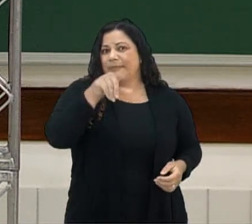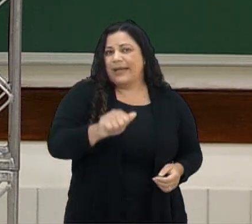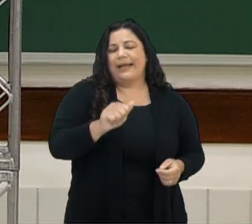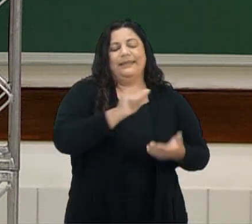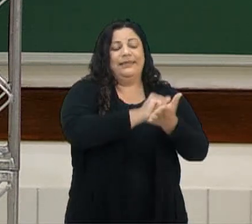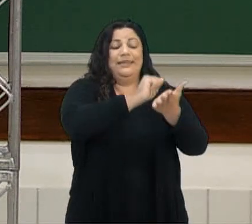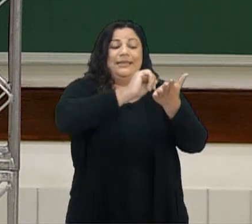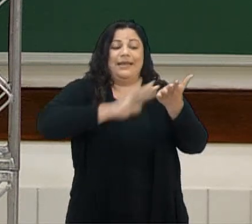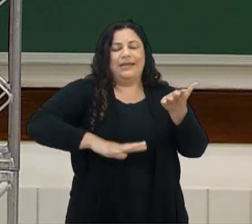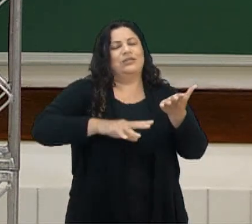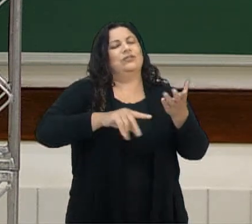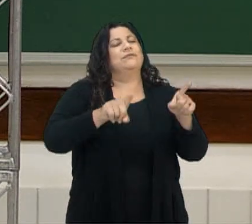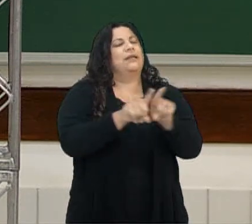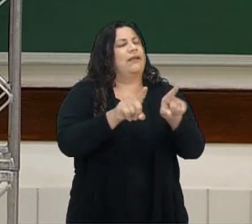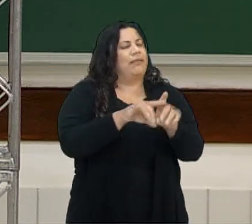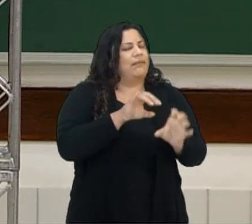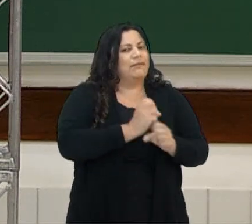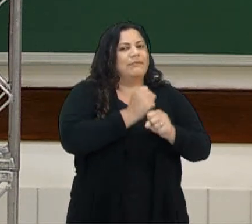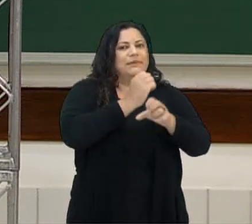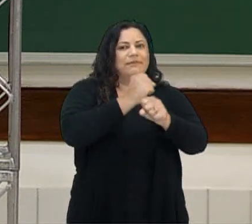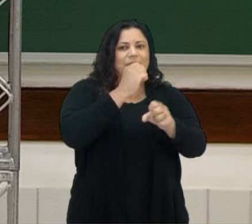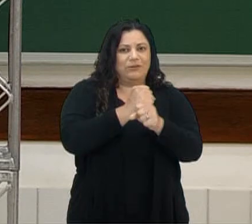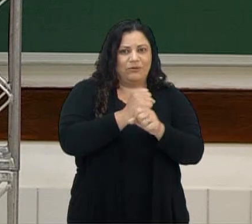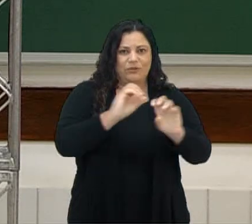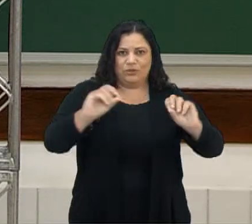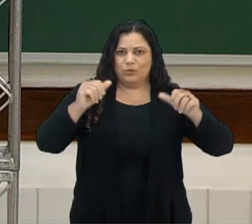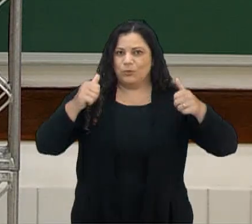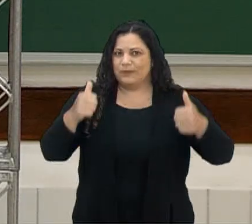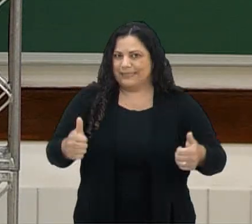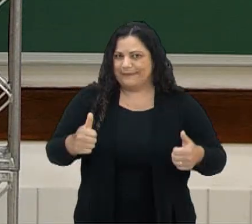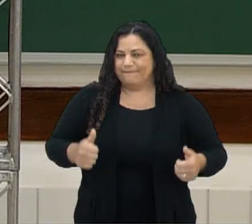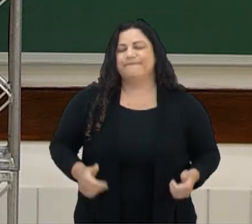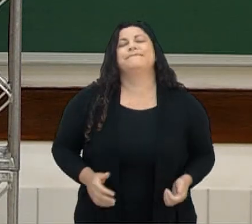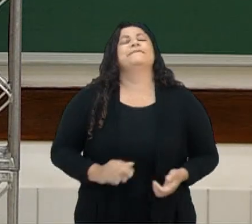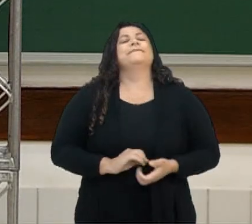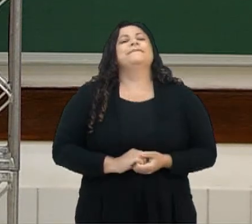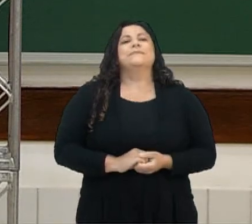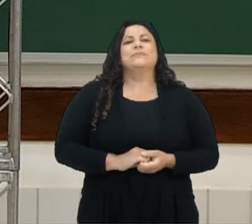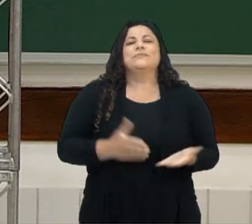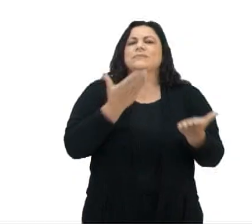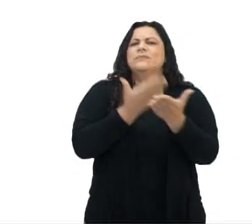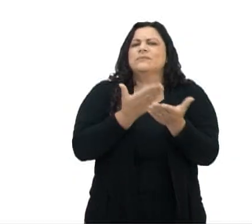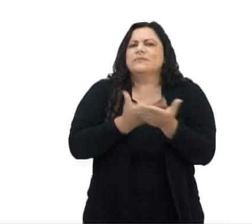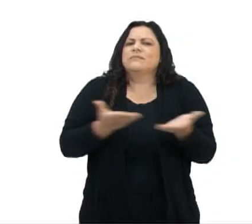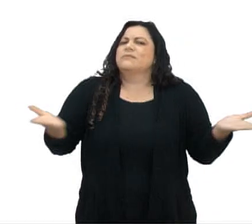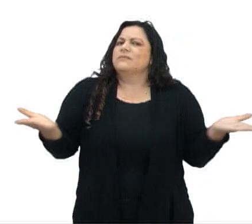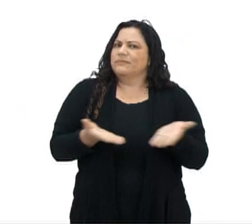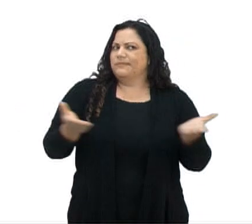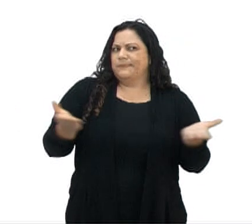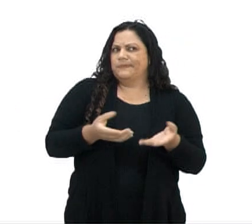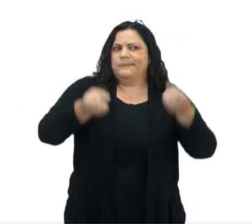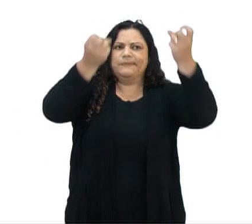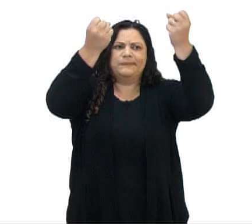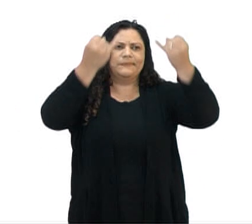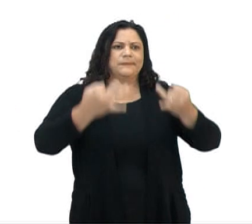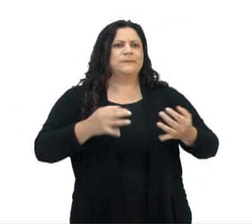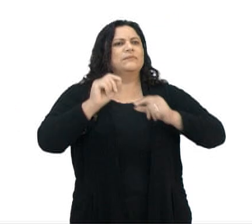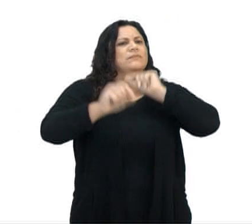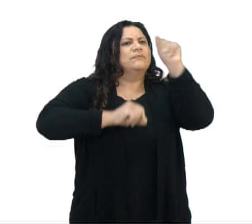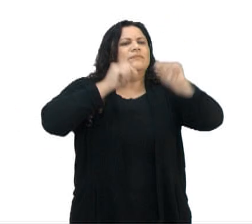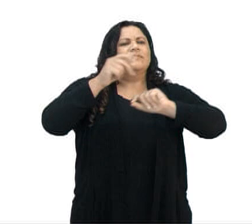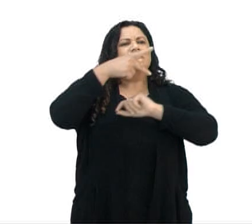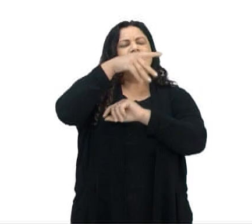valem o quê? Nota. Beleza, galera? Muito bem. Então, na aula de hoje, nós vamos falar sobre área de polígonos regulares.